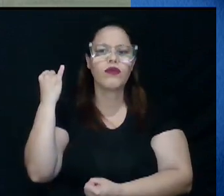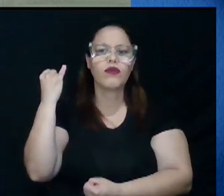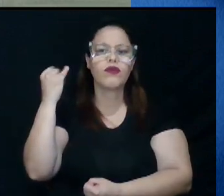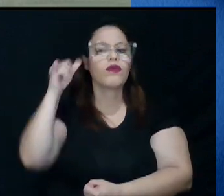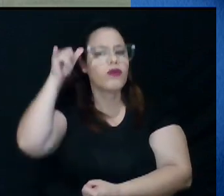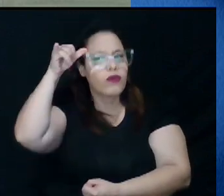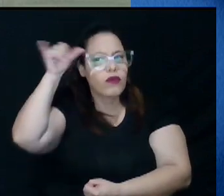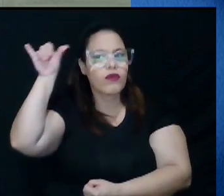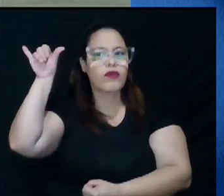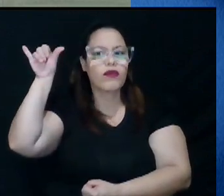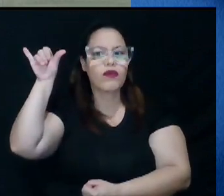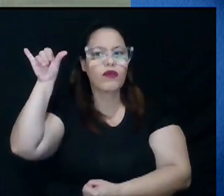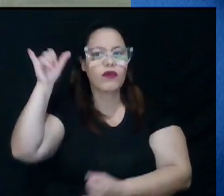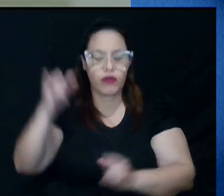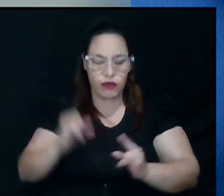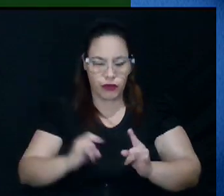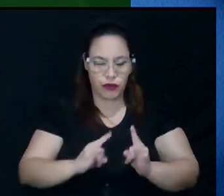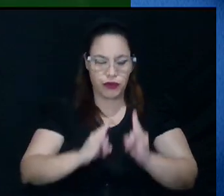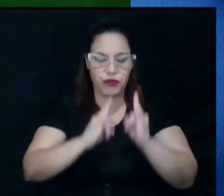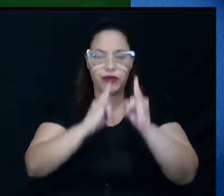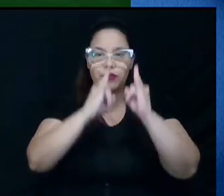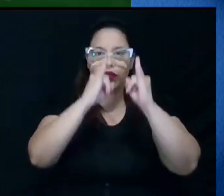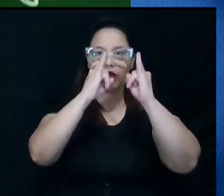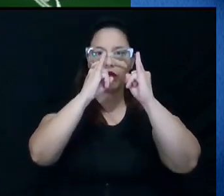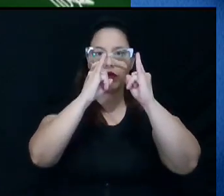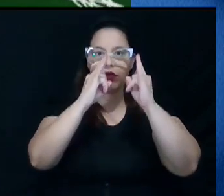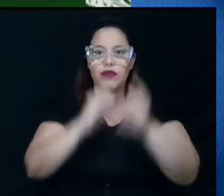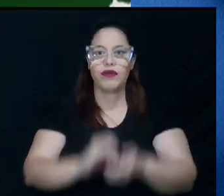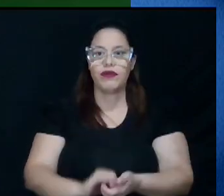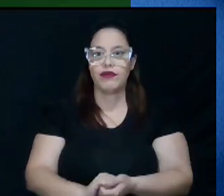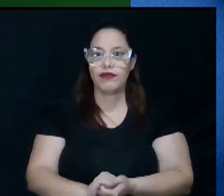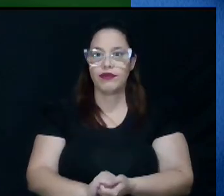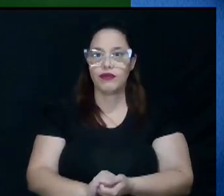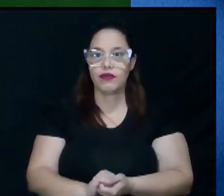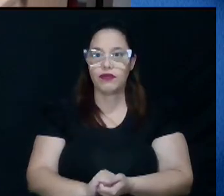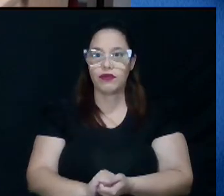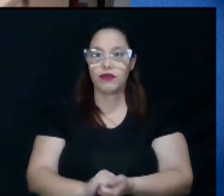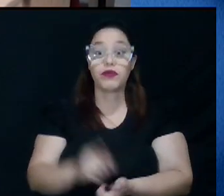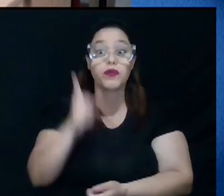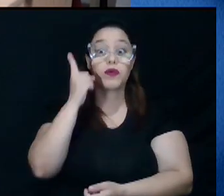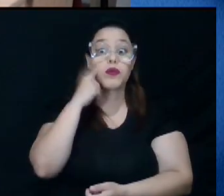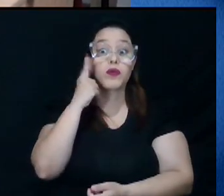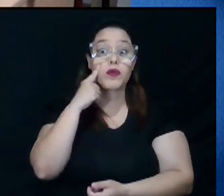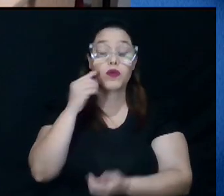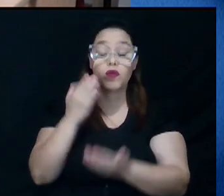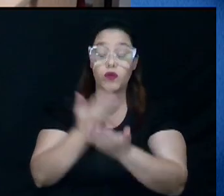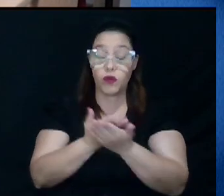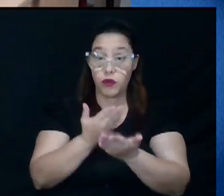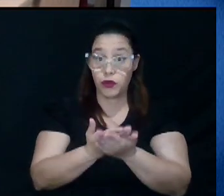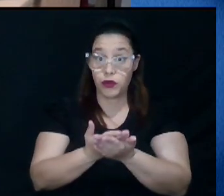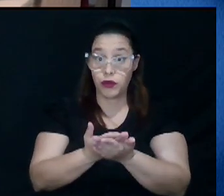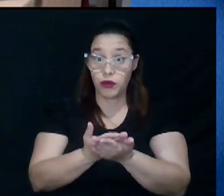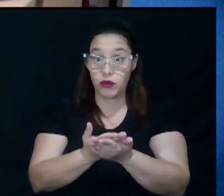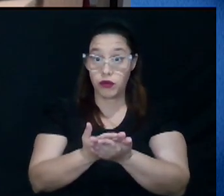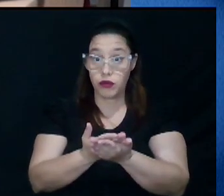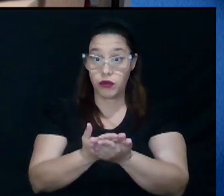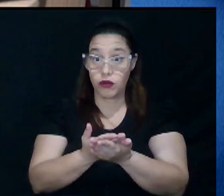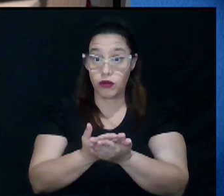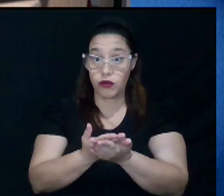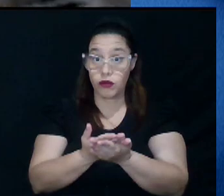elevadores e sobre afogamento. O quadro De Olho na Educação aborda o conceito de